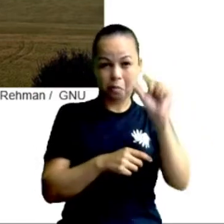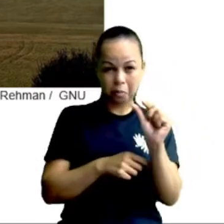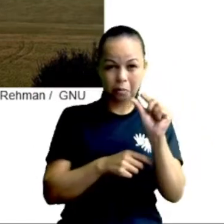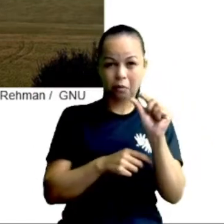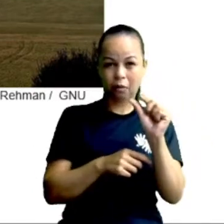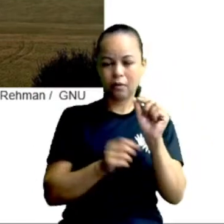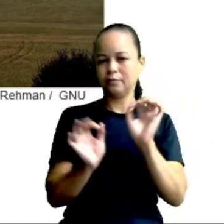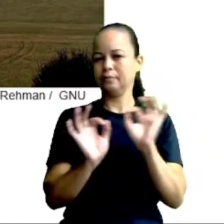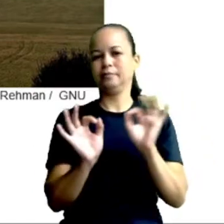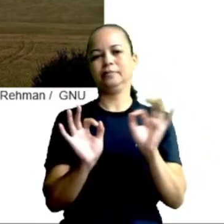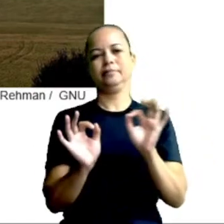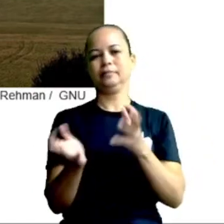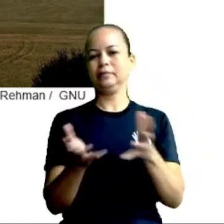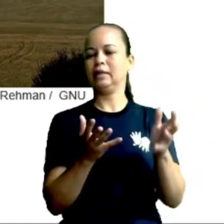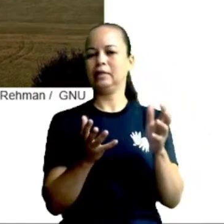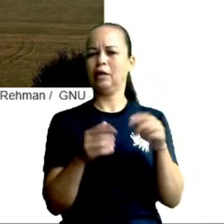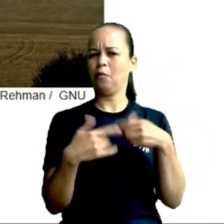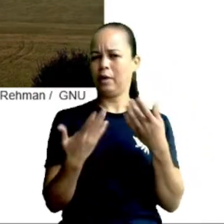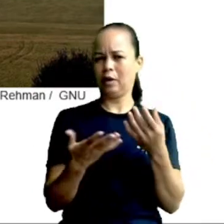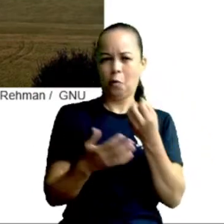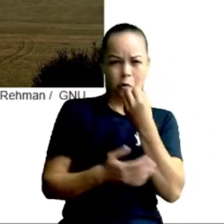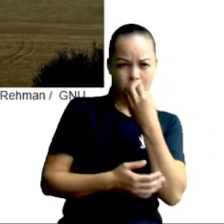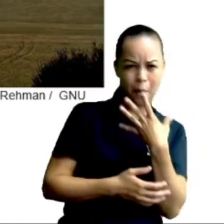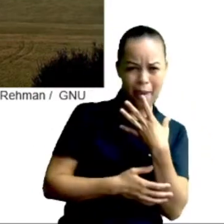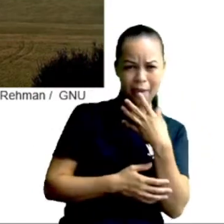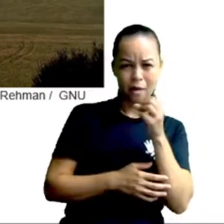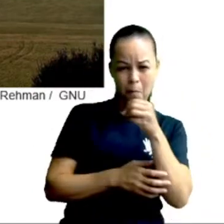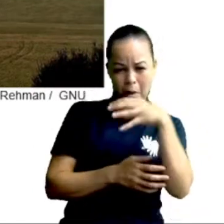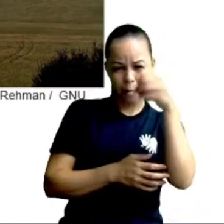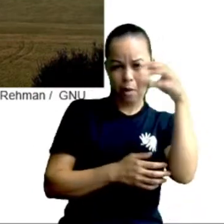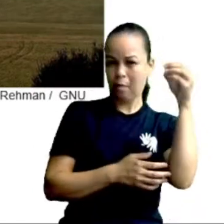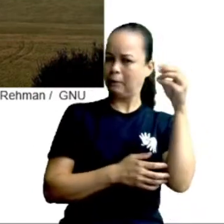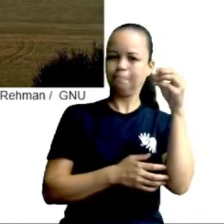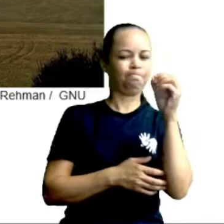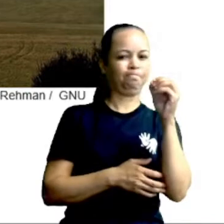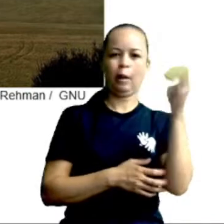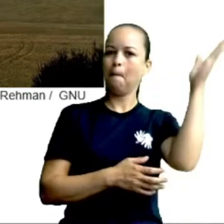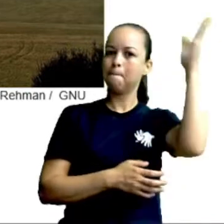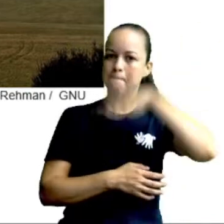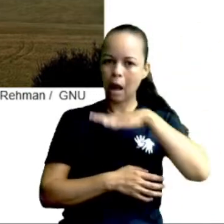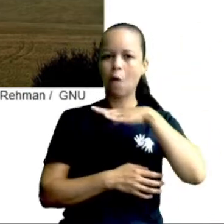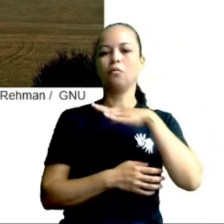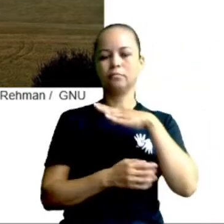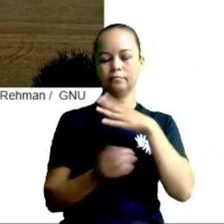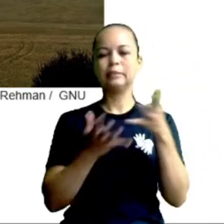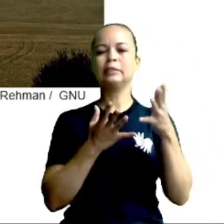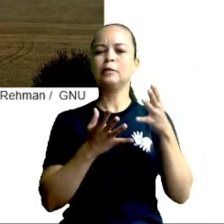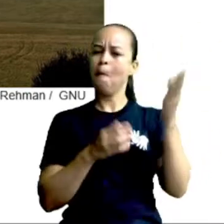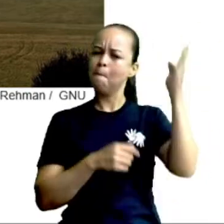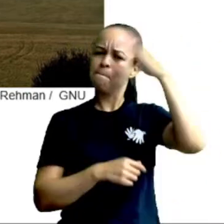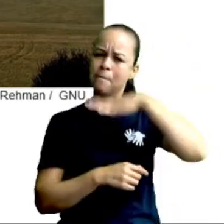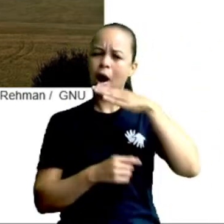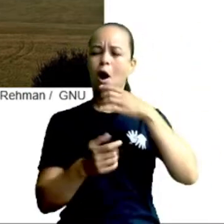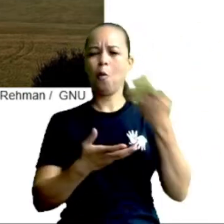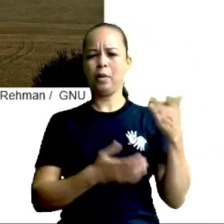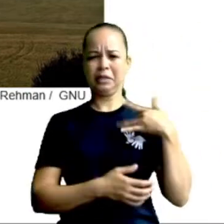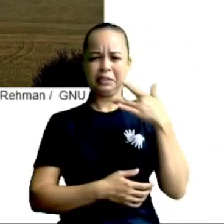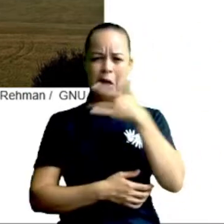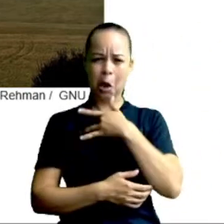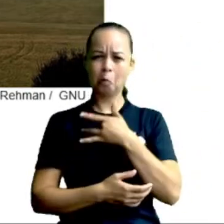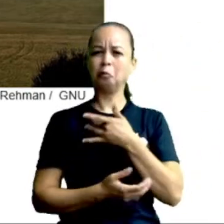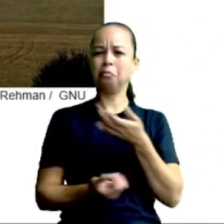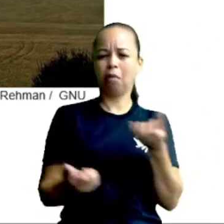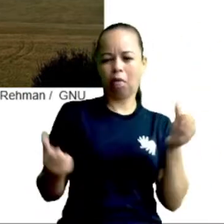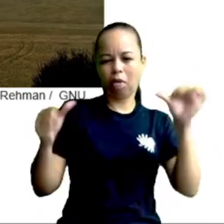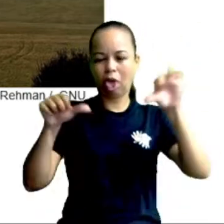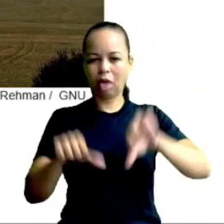viu? Nenhuma fumaça, na verdade, é do bem, mas essa daí é super do mal. É uma fumaça que vai fazer muito mal pra gente, né, para a